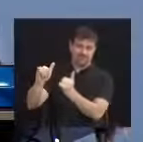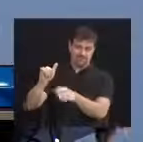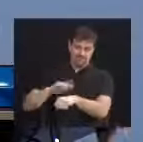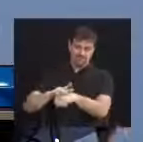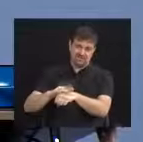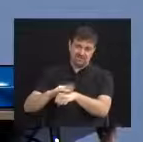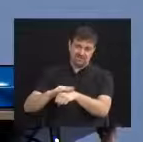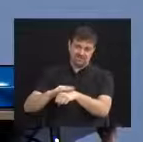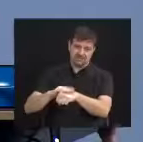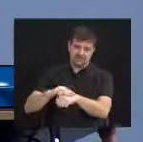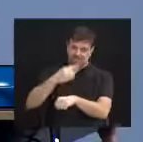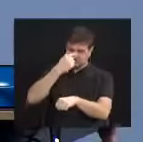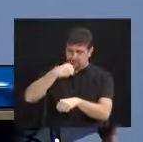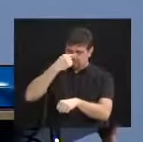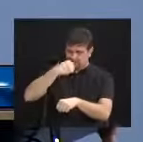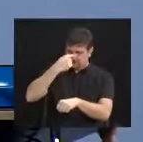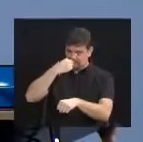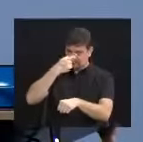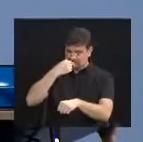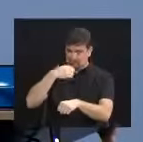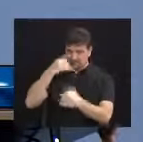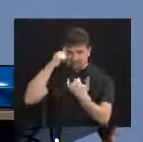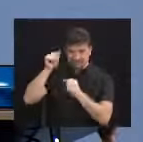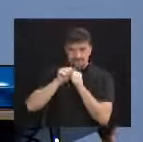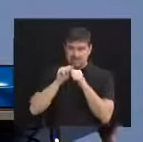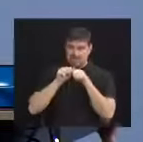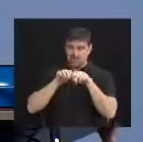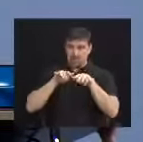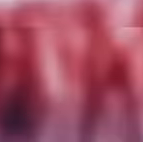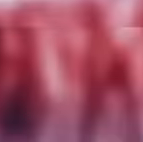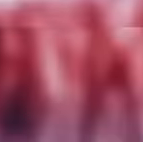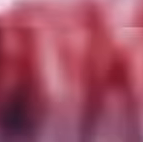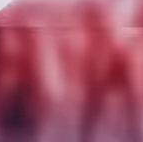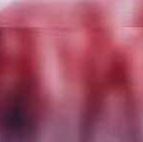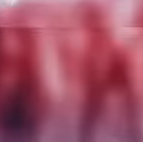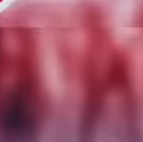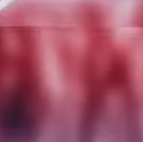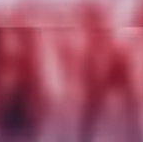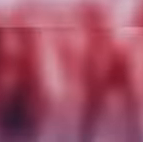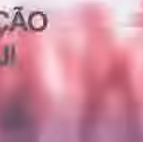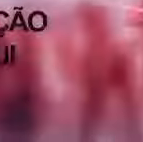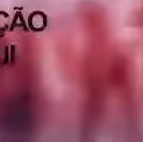que é a doença não se alastre como já se alastrou em outros anos